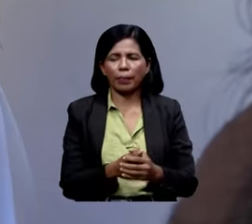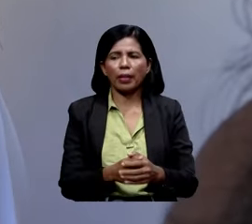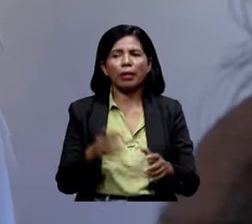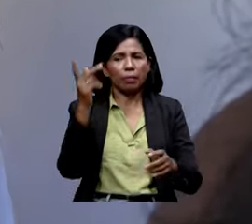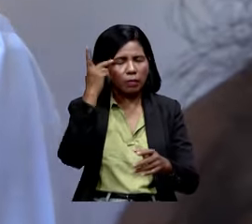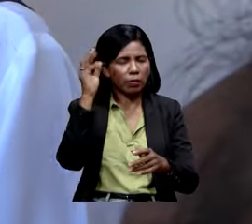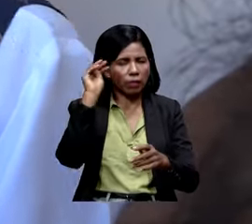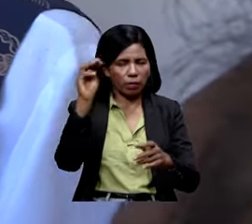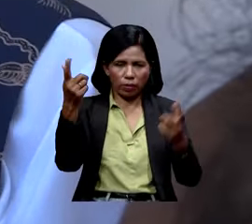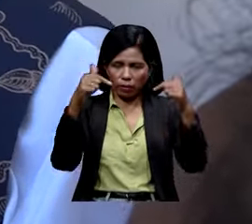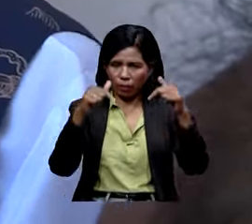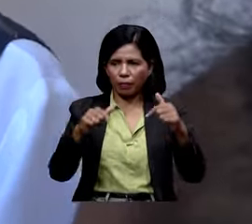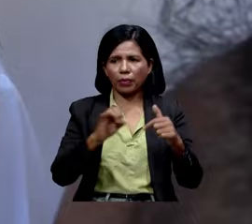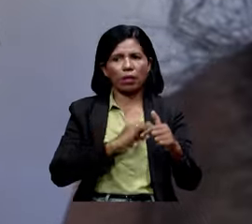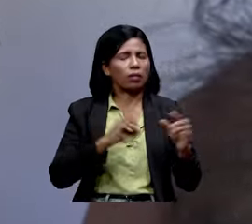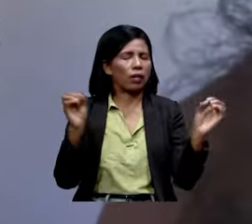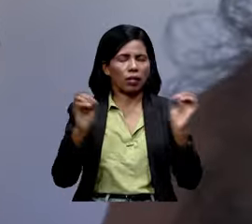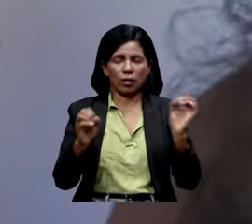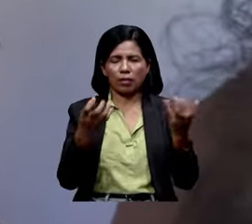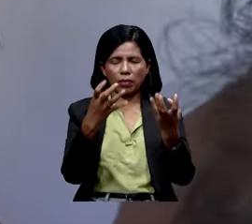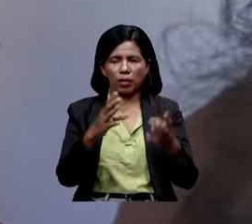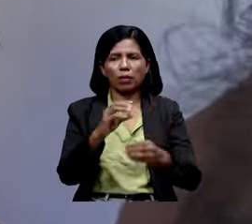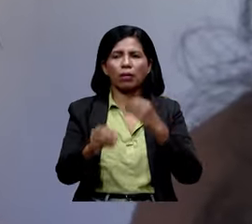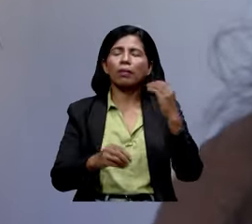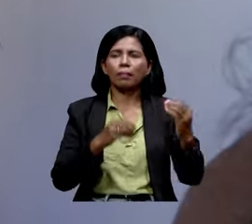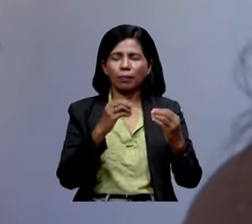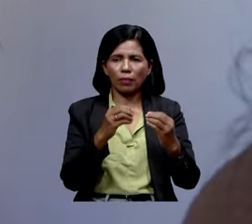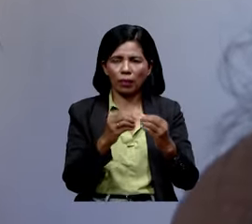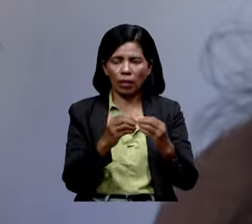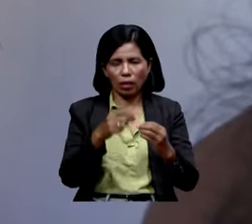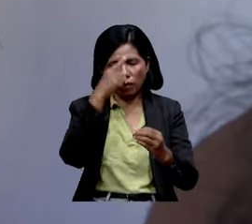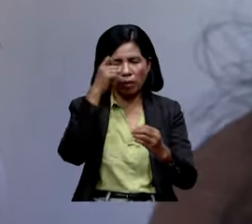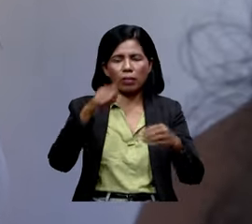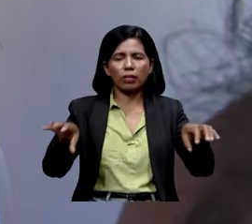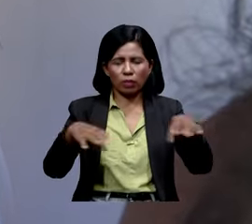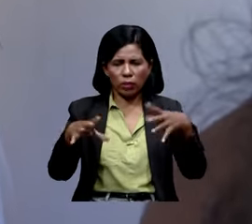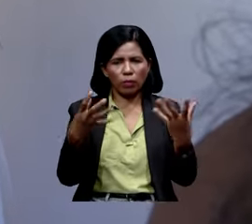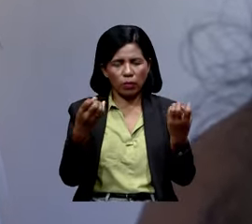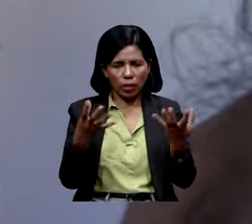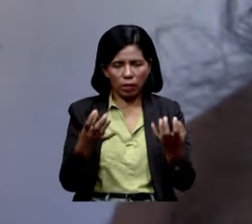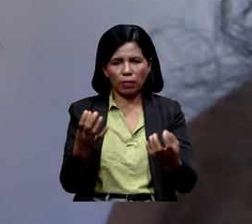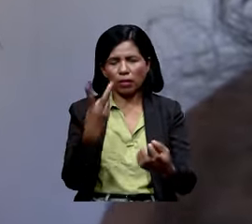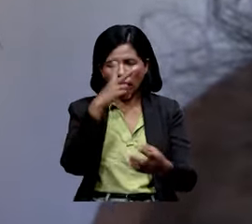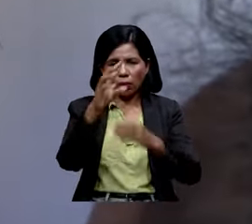primeiro-ministro até mais aula e o atbara para portanto o signia tanto serviço torna lá e da